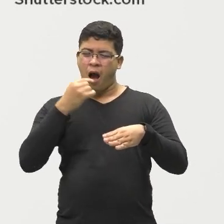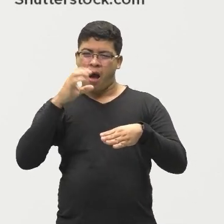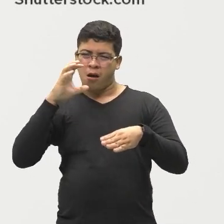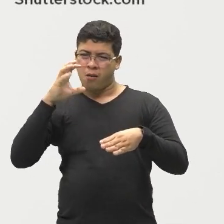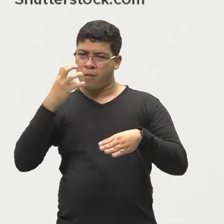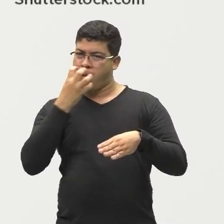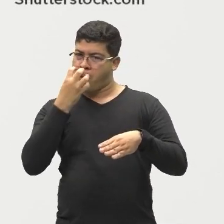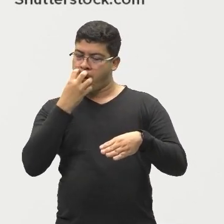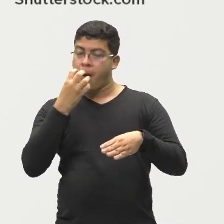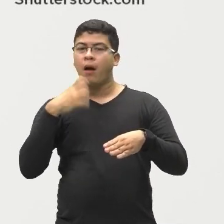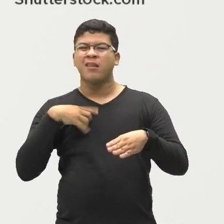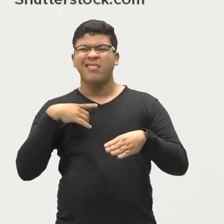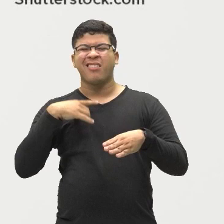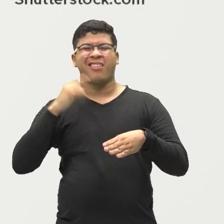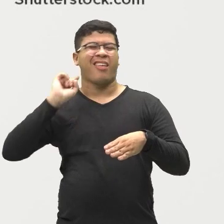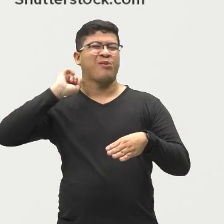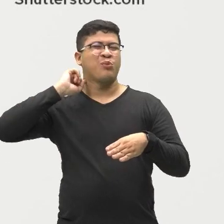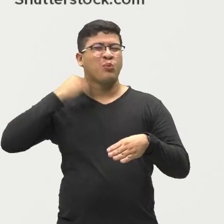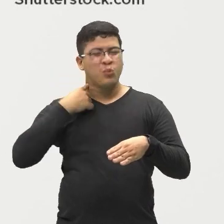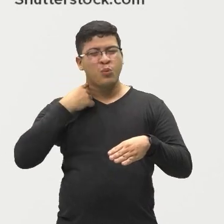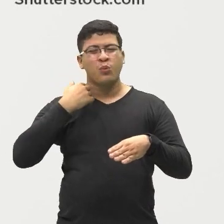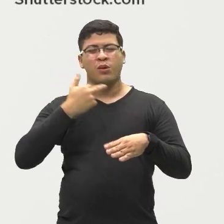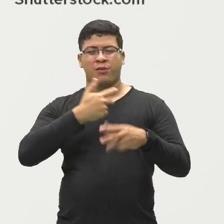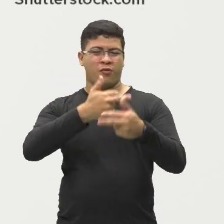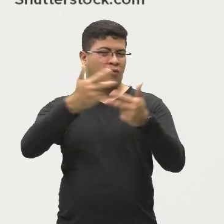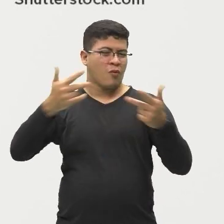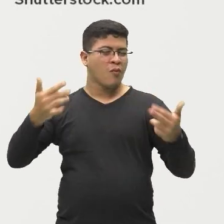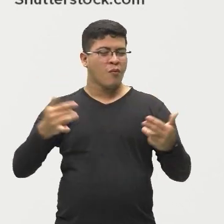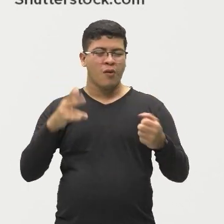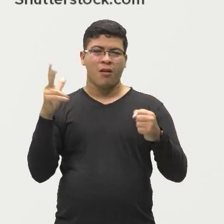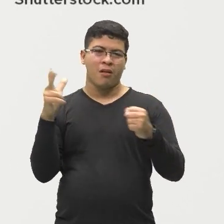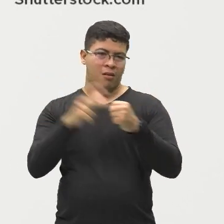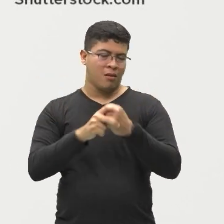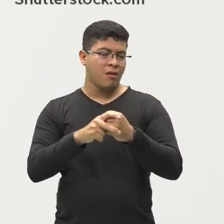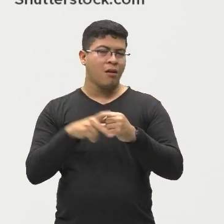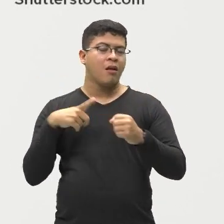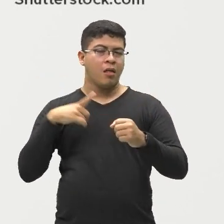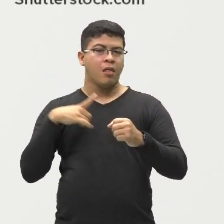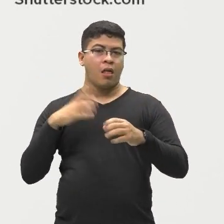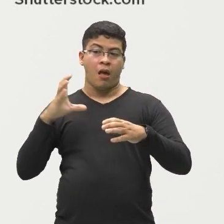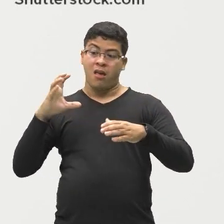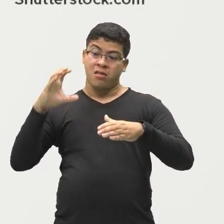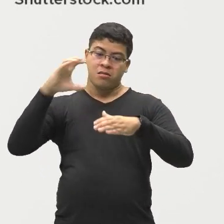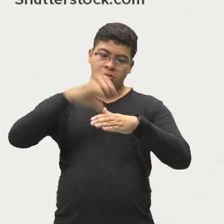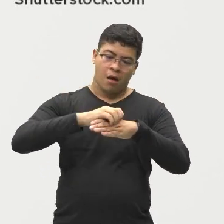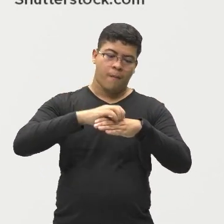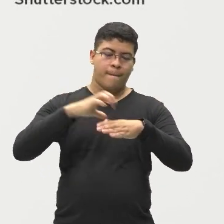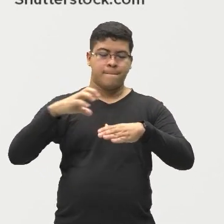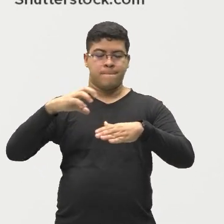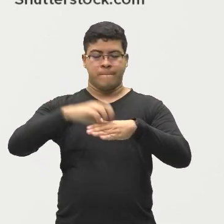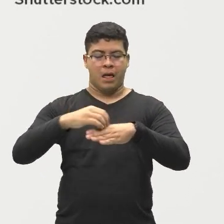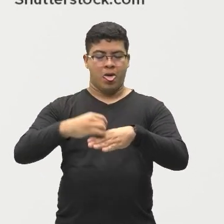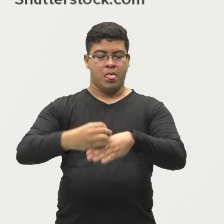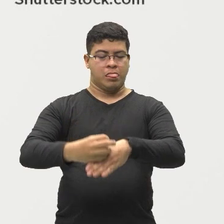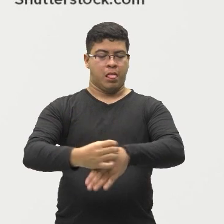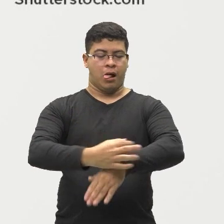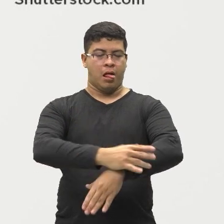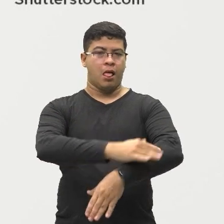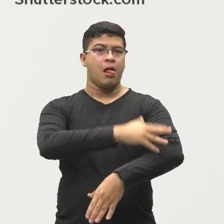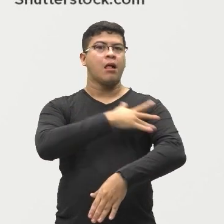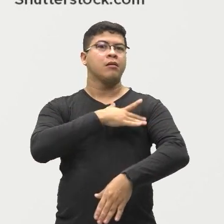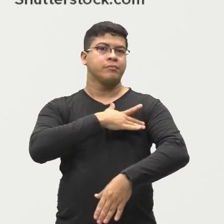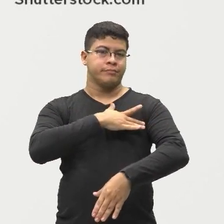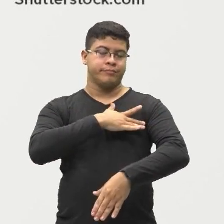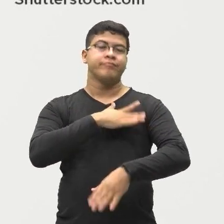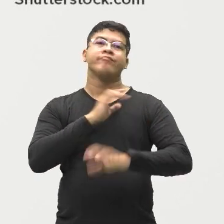pessoa para representar as doenças que podem ser ocasionadas através, por exemplo, de uma simples mordida de um